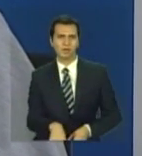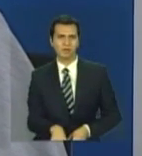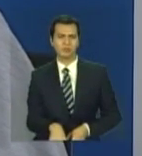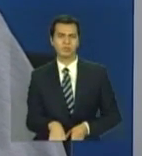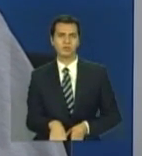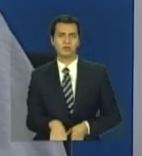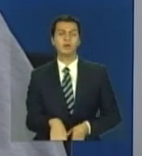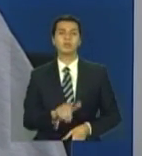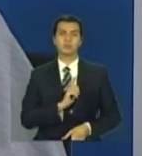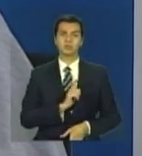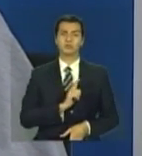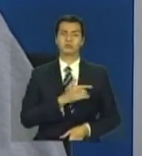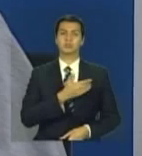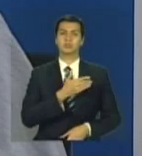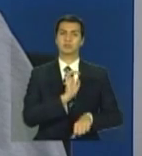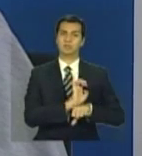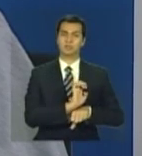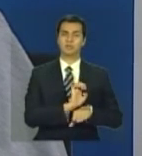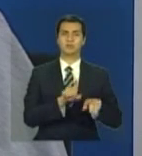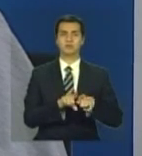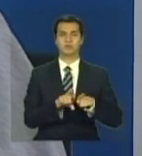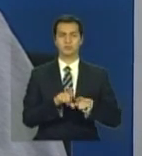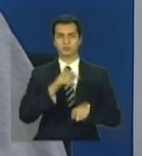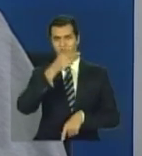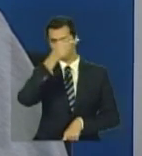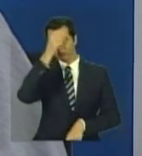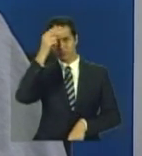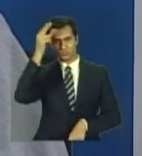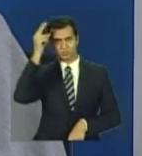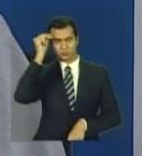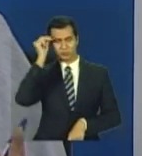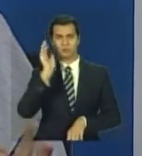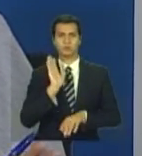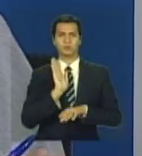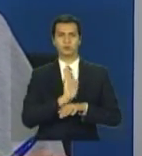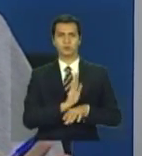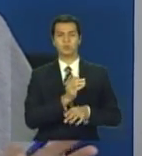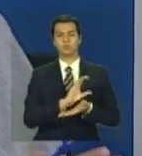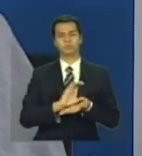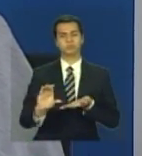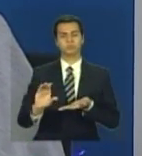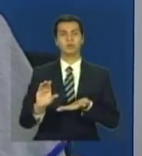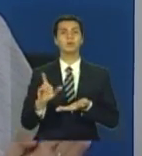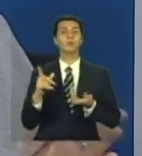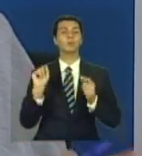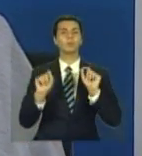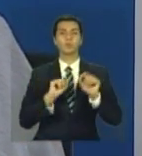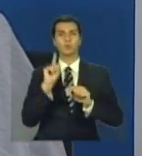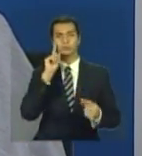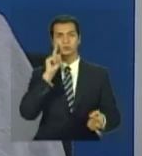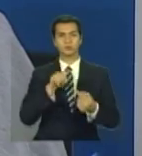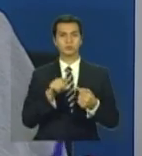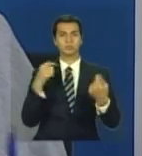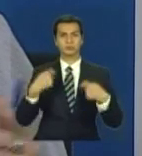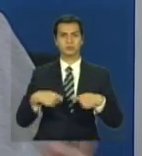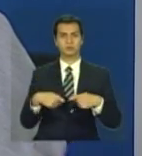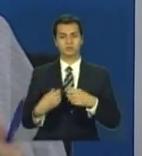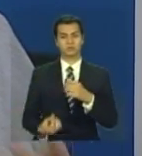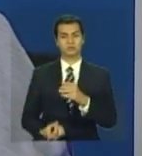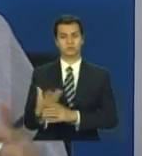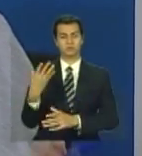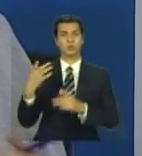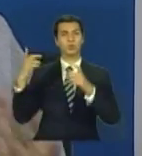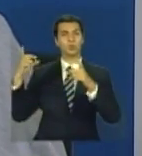são conveniados com estados e municípios. Então, nesse objetivo de ou estar numa comunidade mais carente, né, que